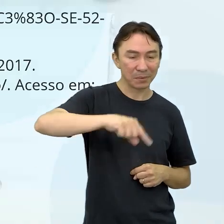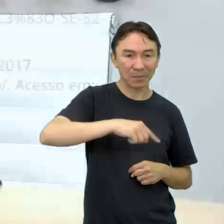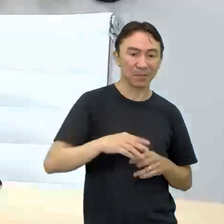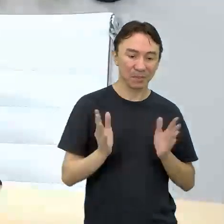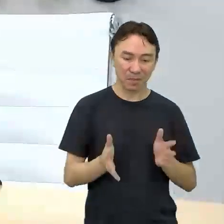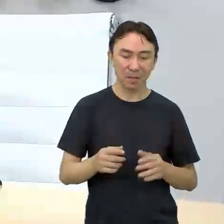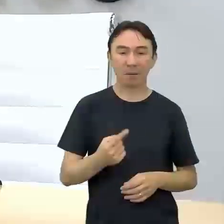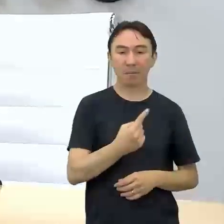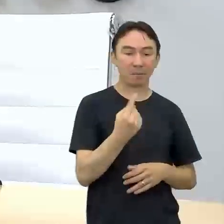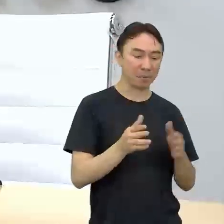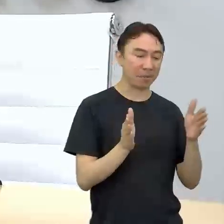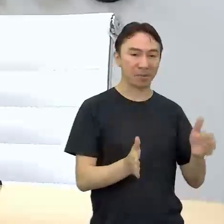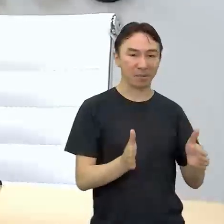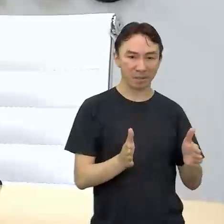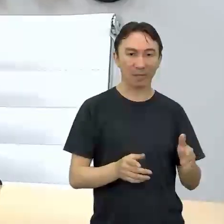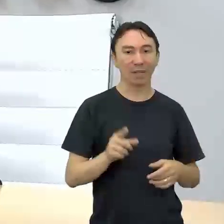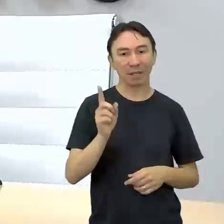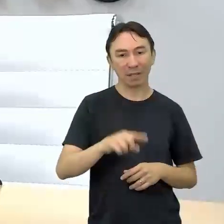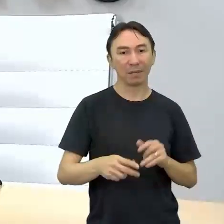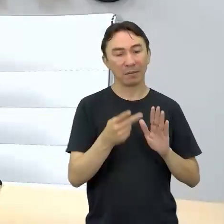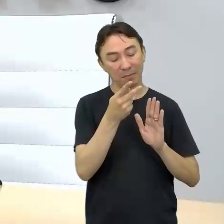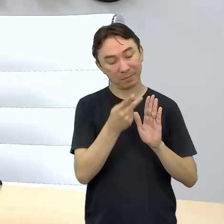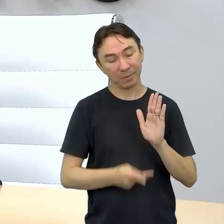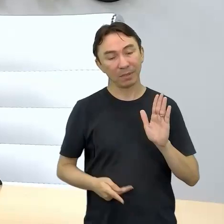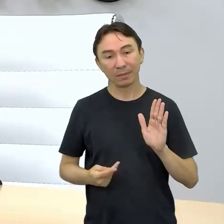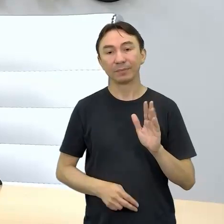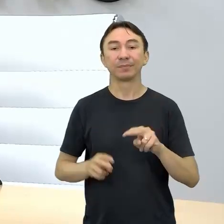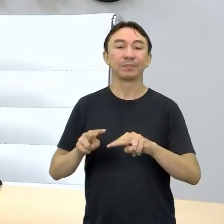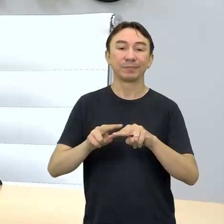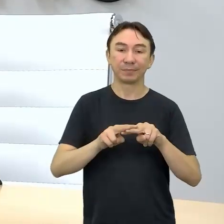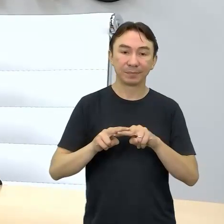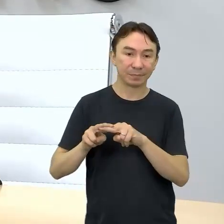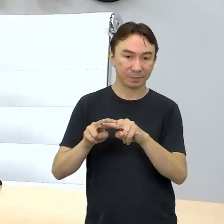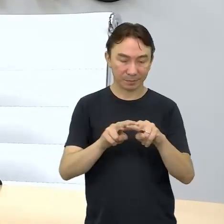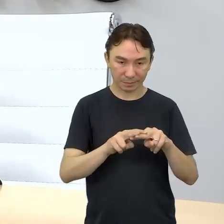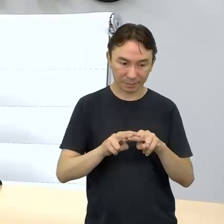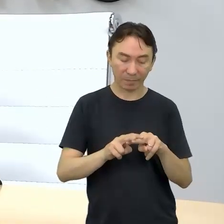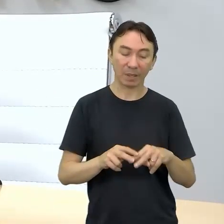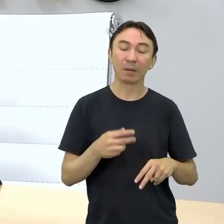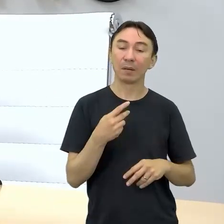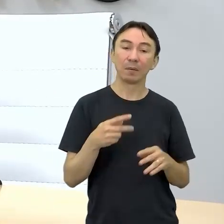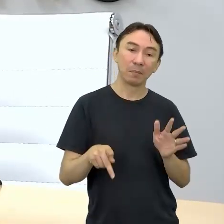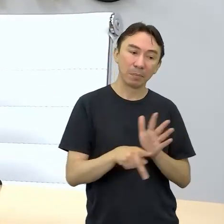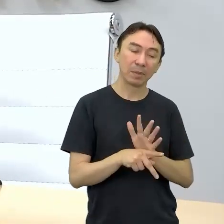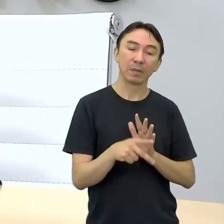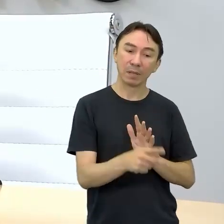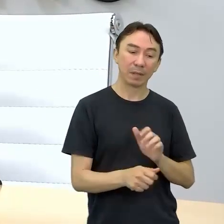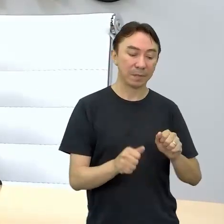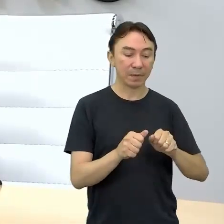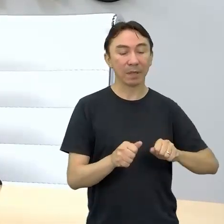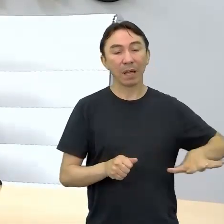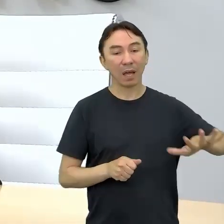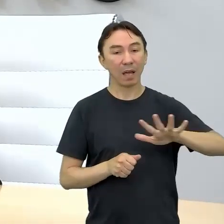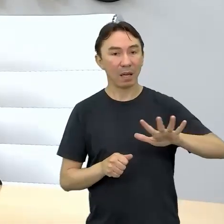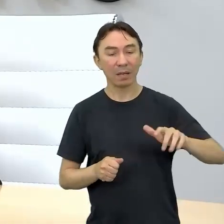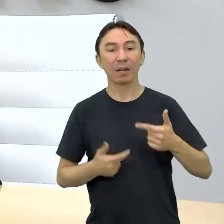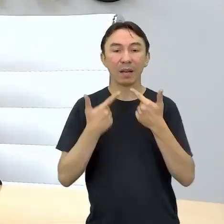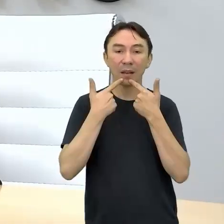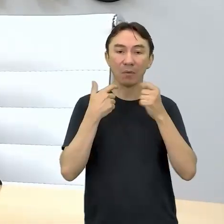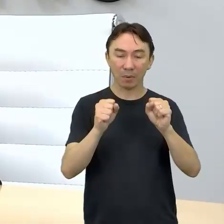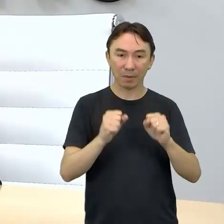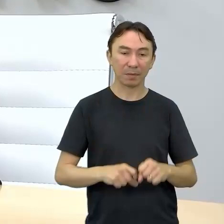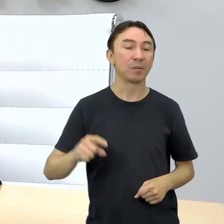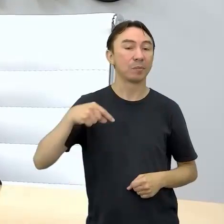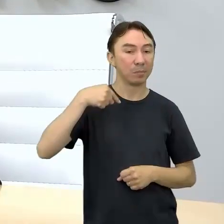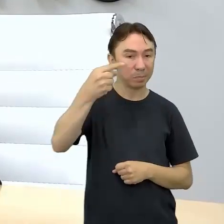agora foi sobre os projetos de recuperação intensiva em linguagens, na área de linguagens, e agora na segunda parte a gente